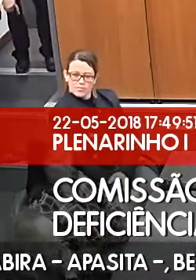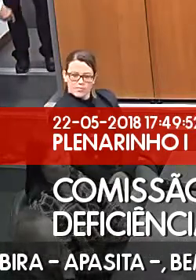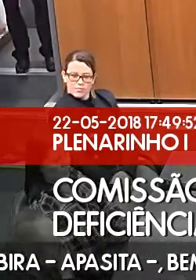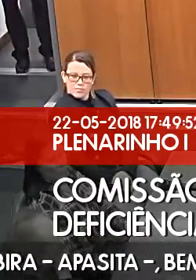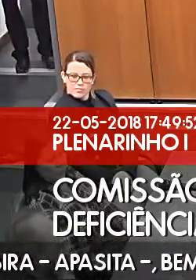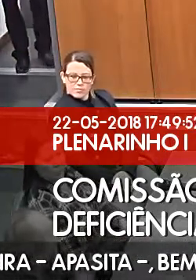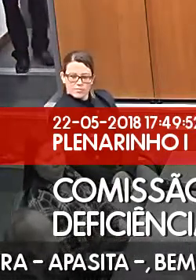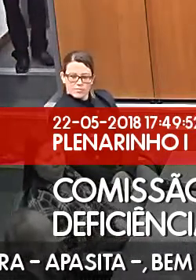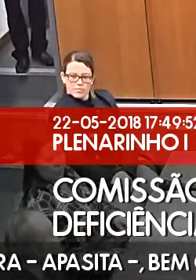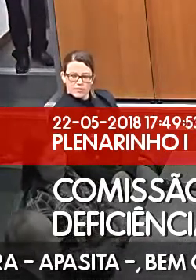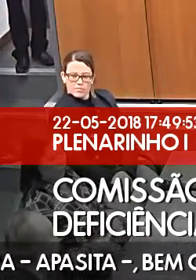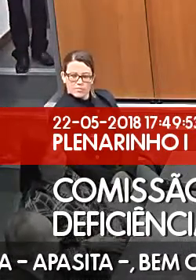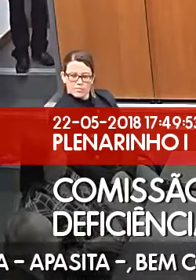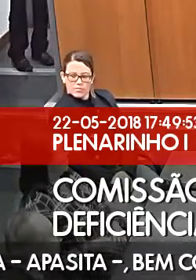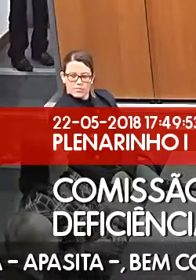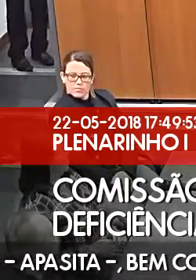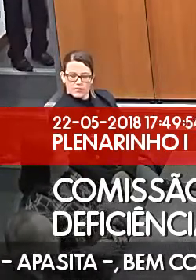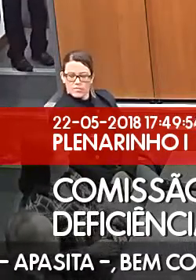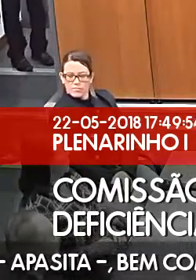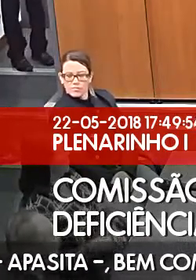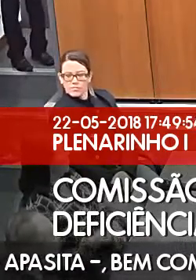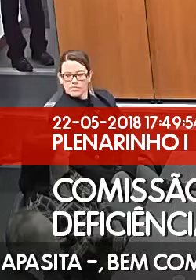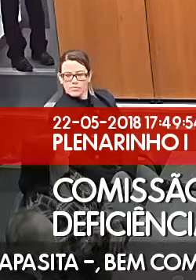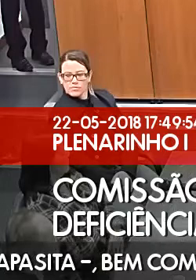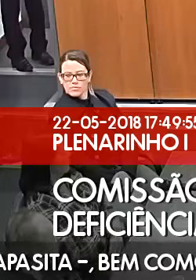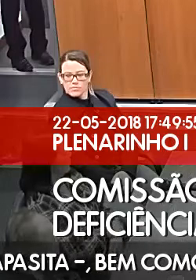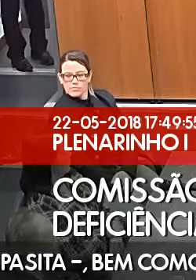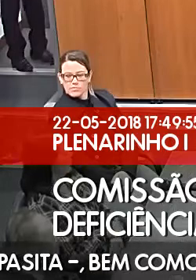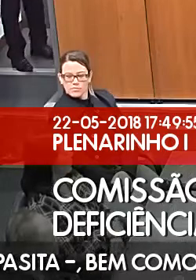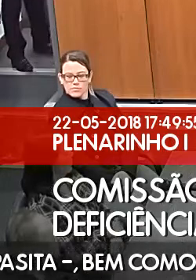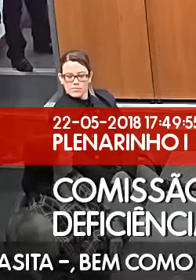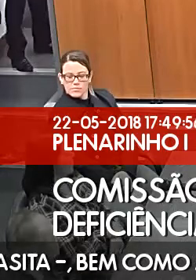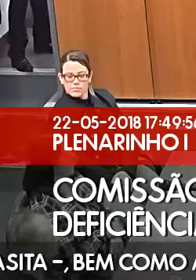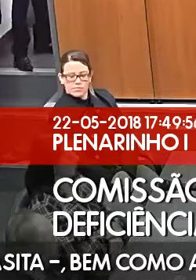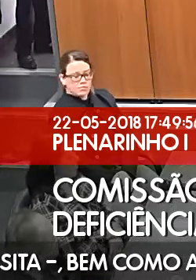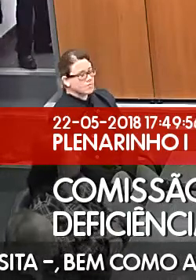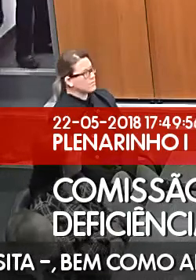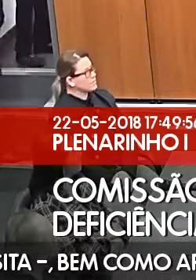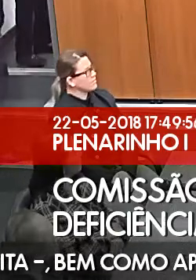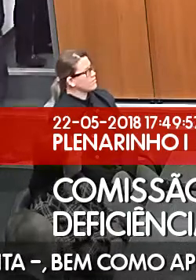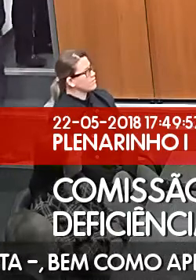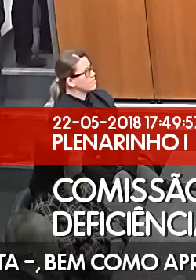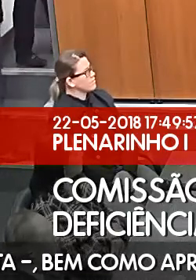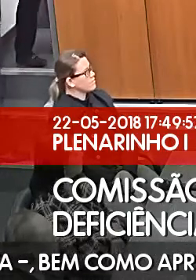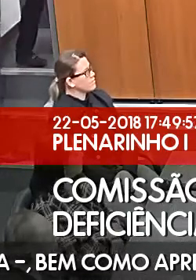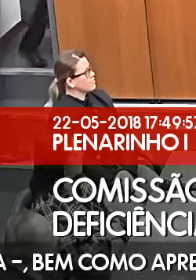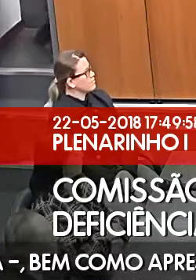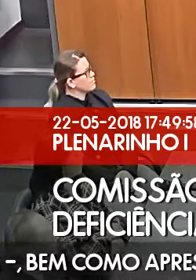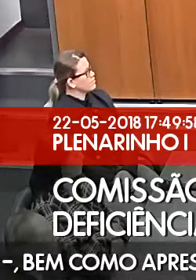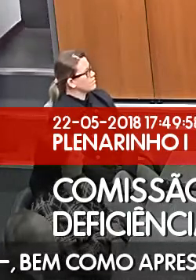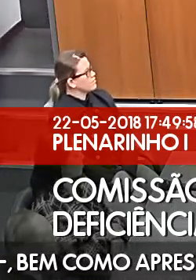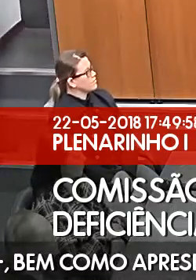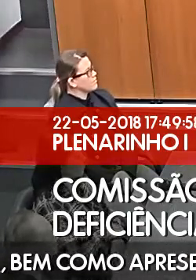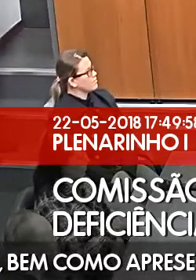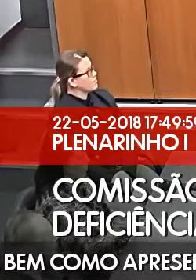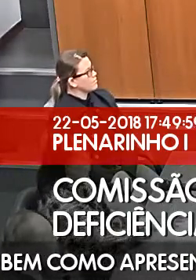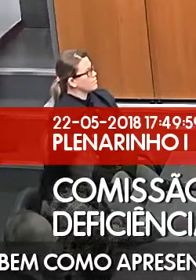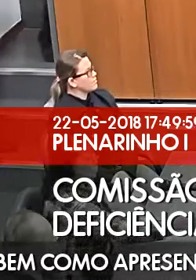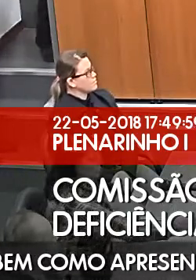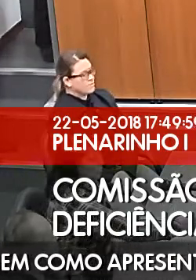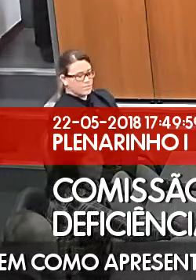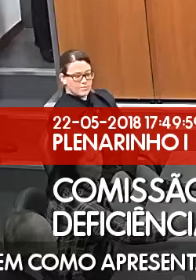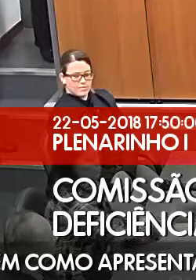reunião ordinária e a extraordinária, quinta-feira, que eu queria muita participação, já falei que a senhora está